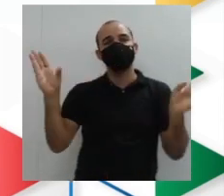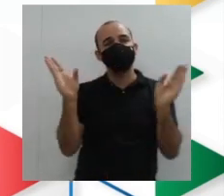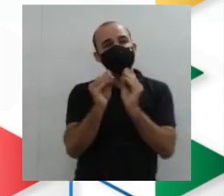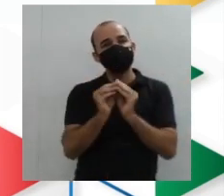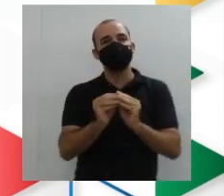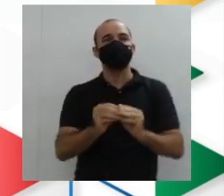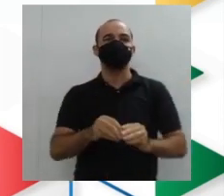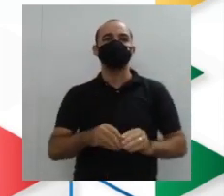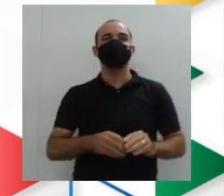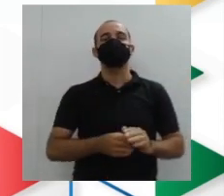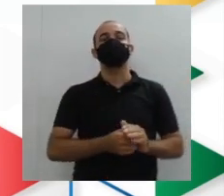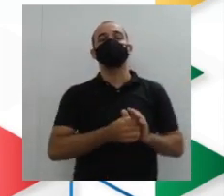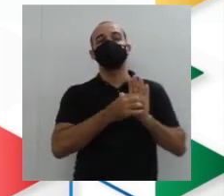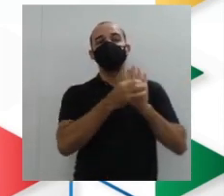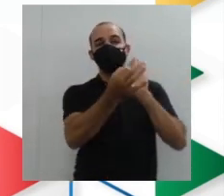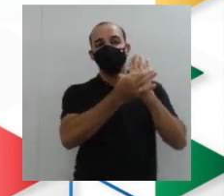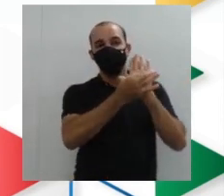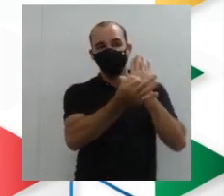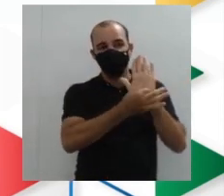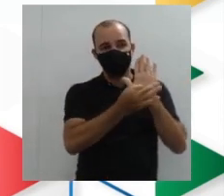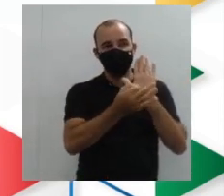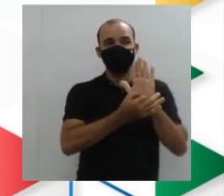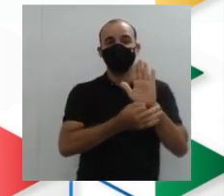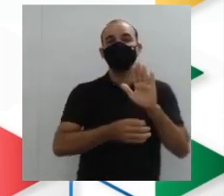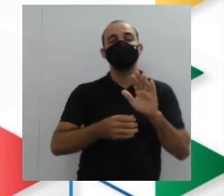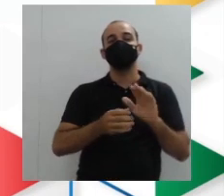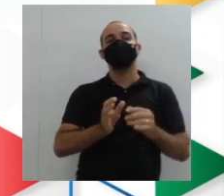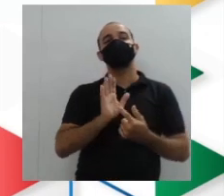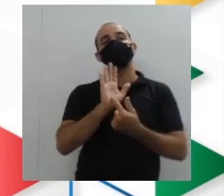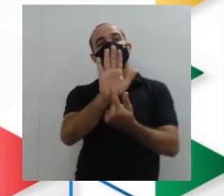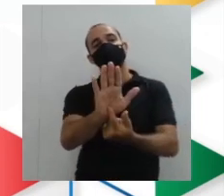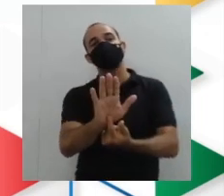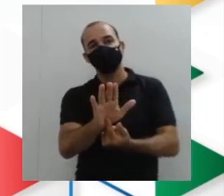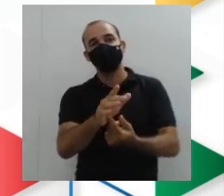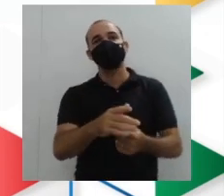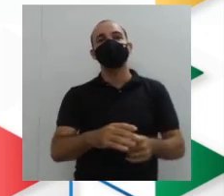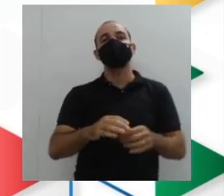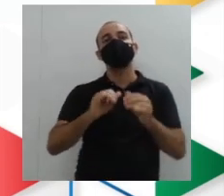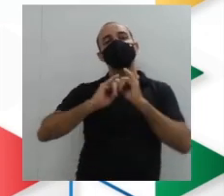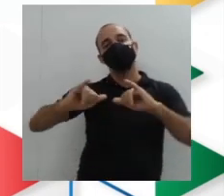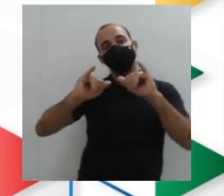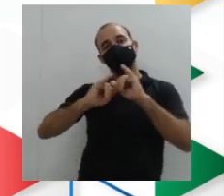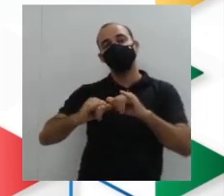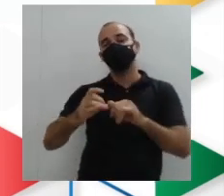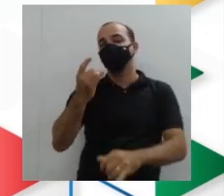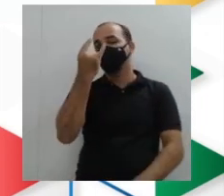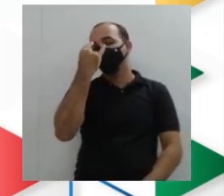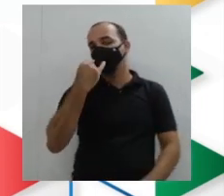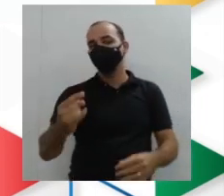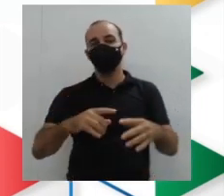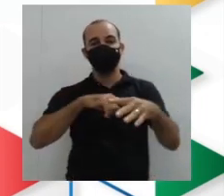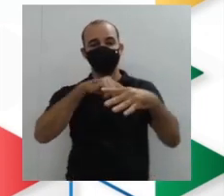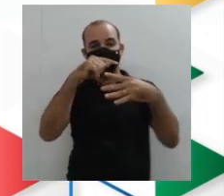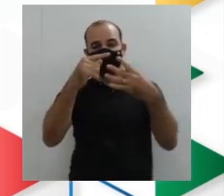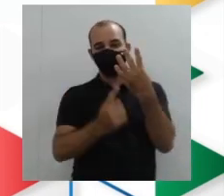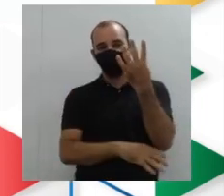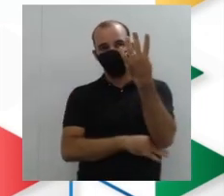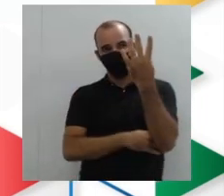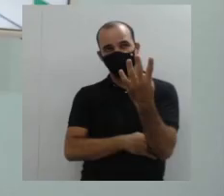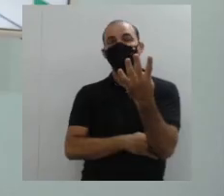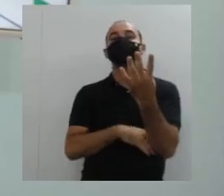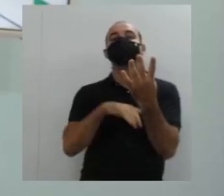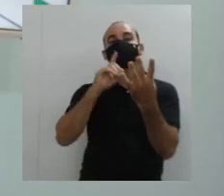Argumentativa, expositiva, informativa e persuasiva. Quando vocês, estudantes,